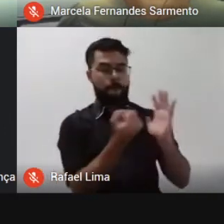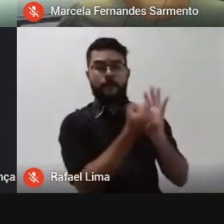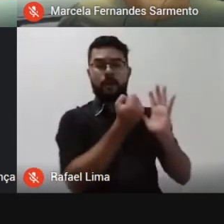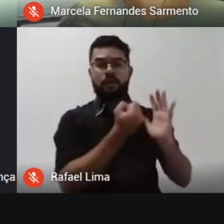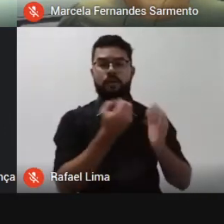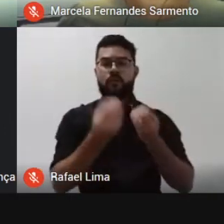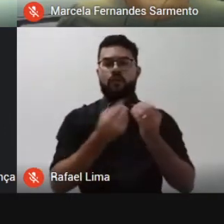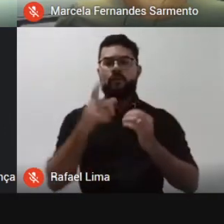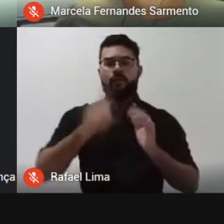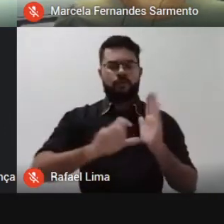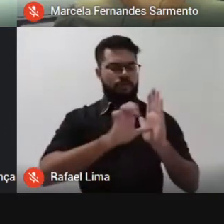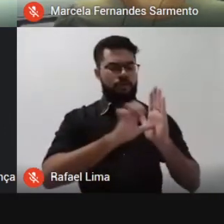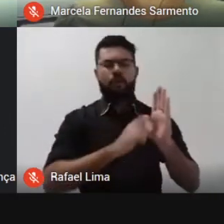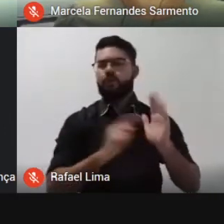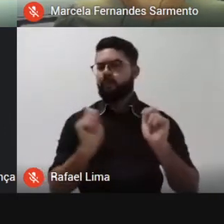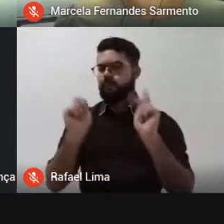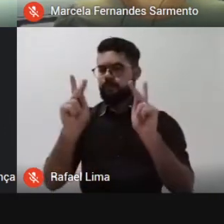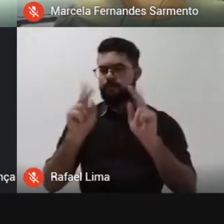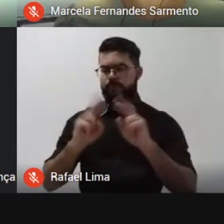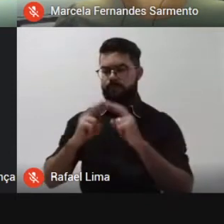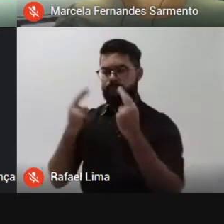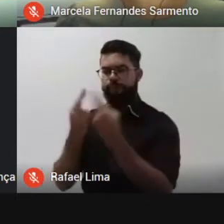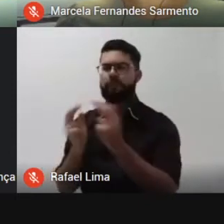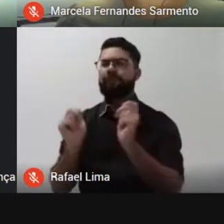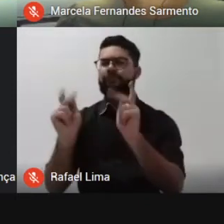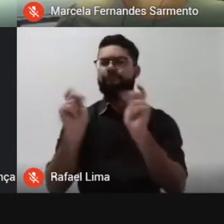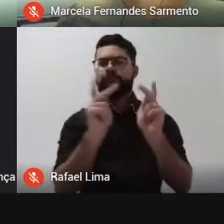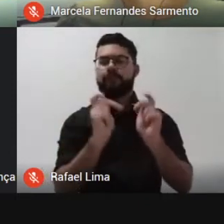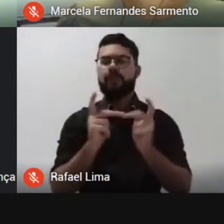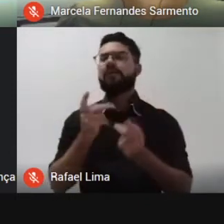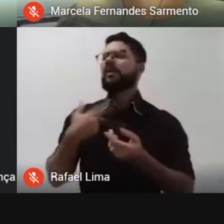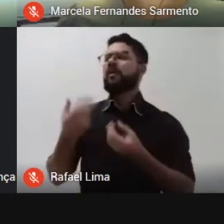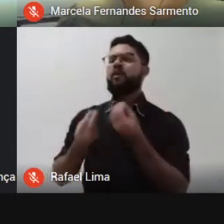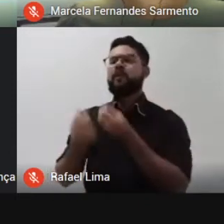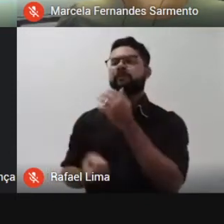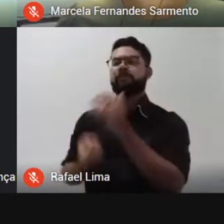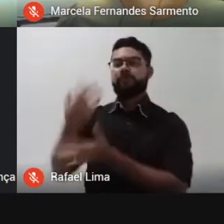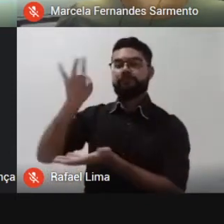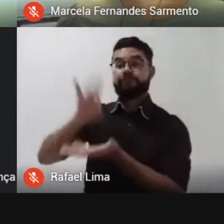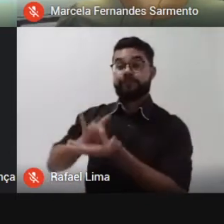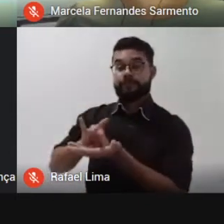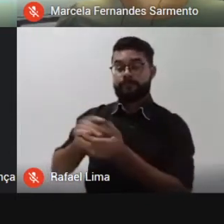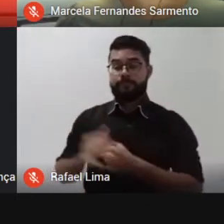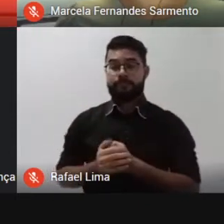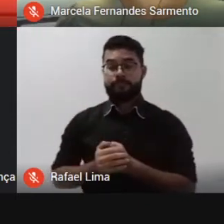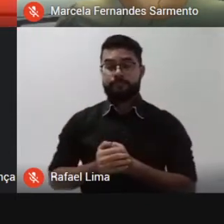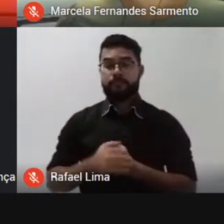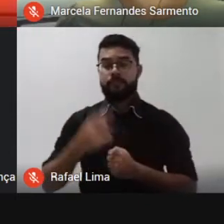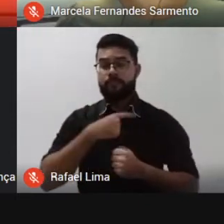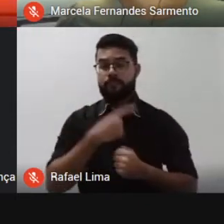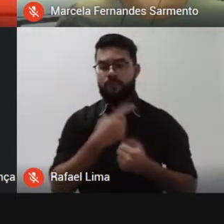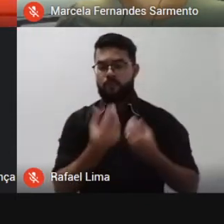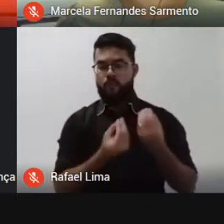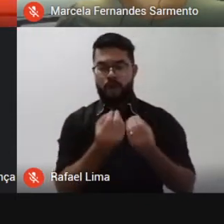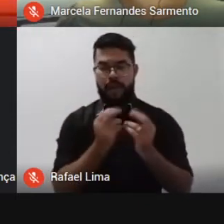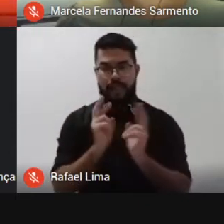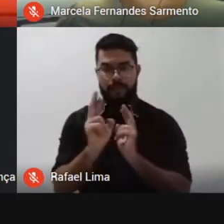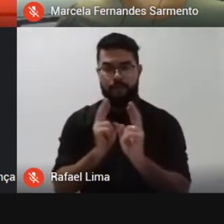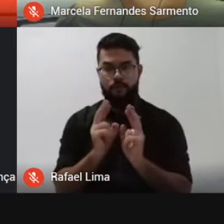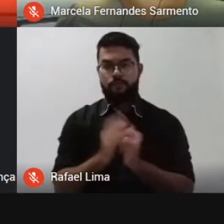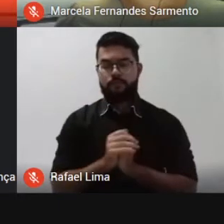tinha feito essa reunião, então como a gente pode fazer? Qual a gente pode dar com relação a isso? Então, a gente trabalhou